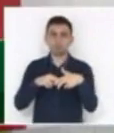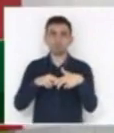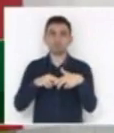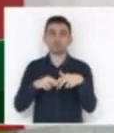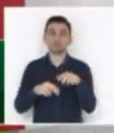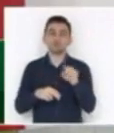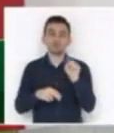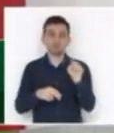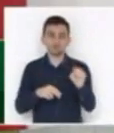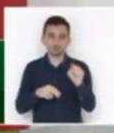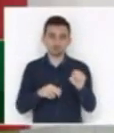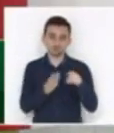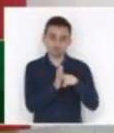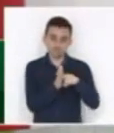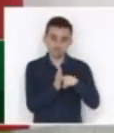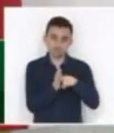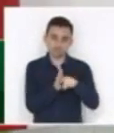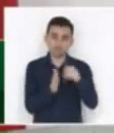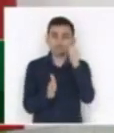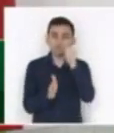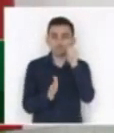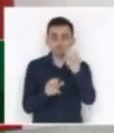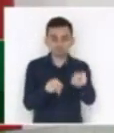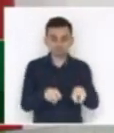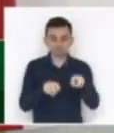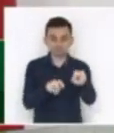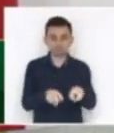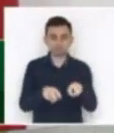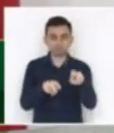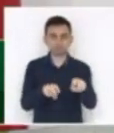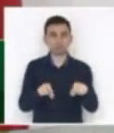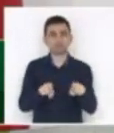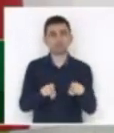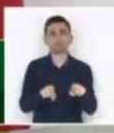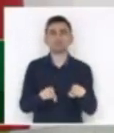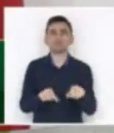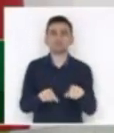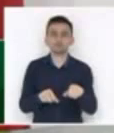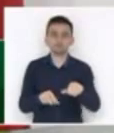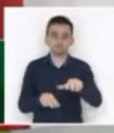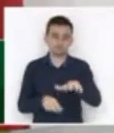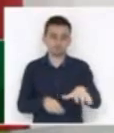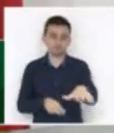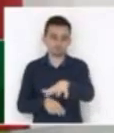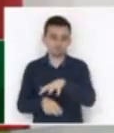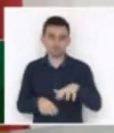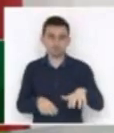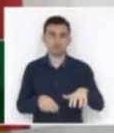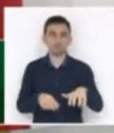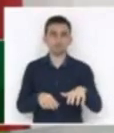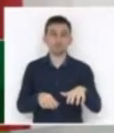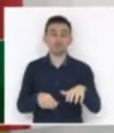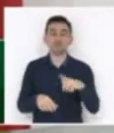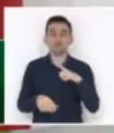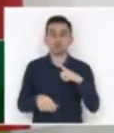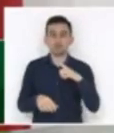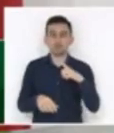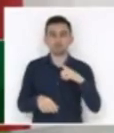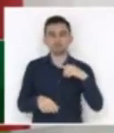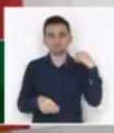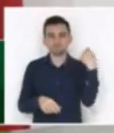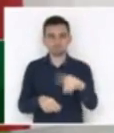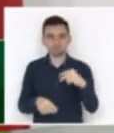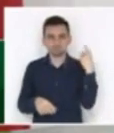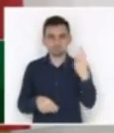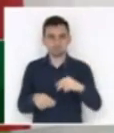às mulheres agricultoras, mulheres camponesas, sobre violência doméstica.